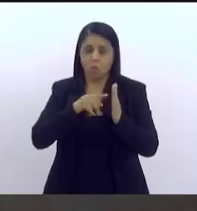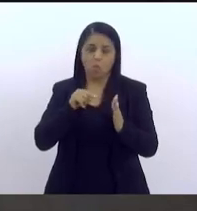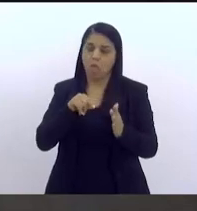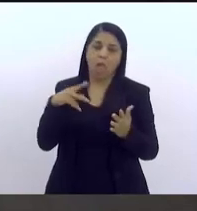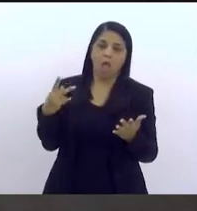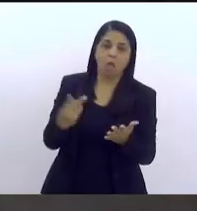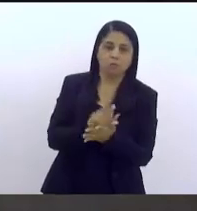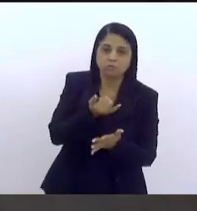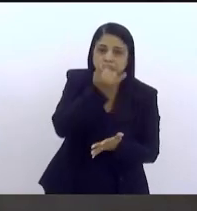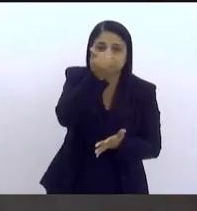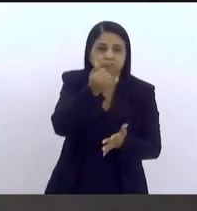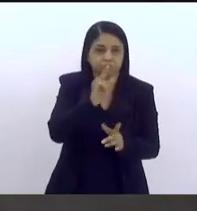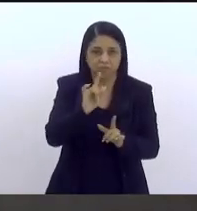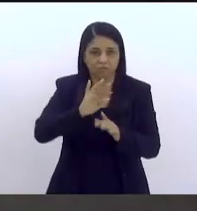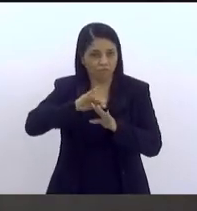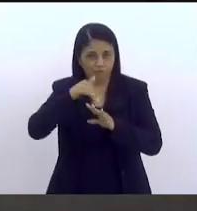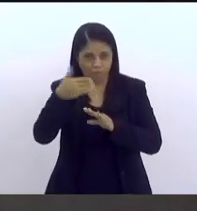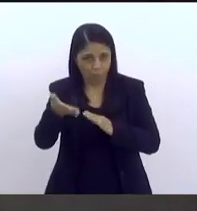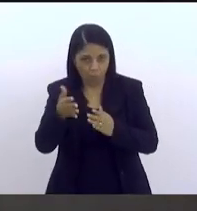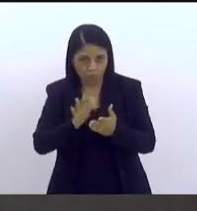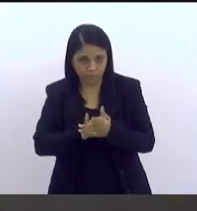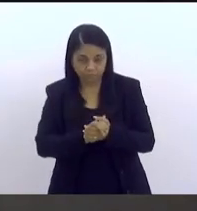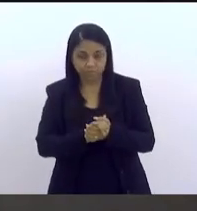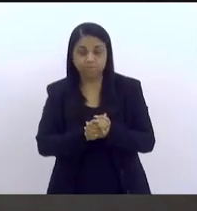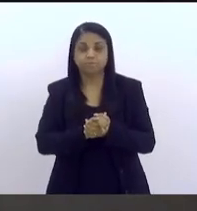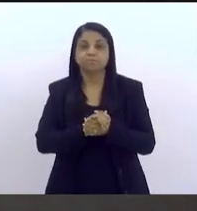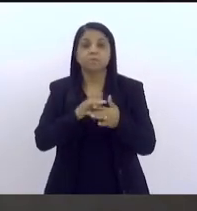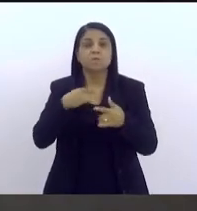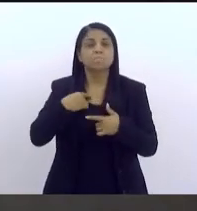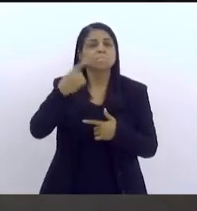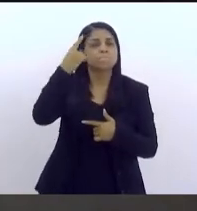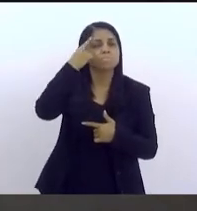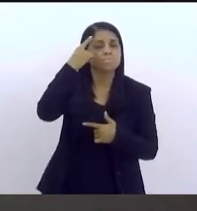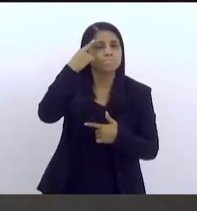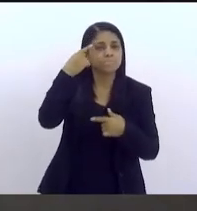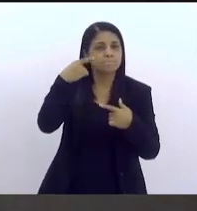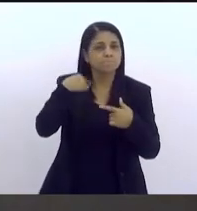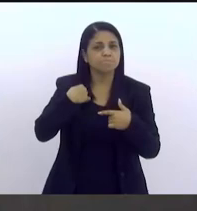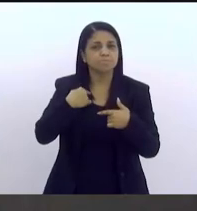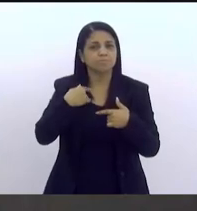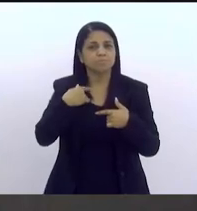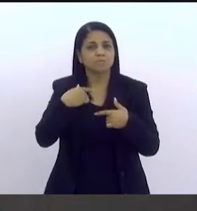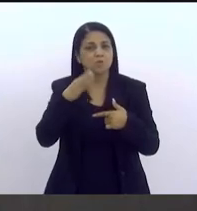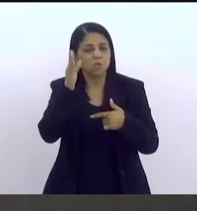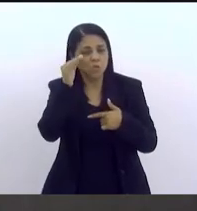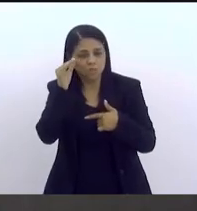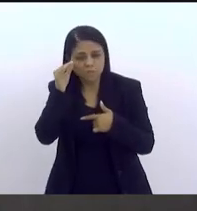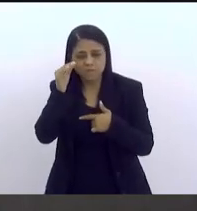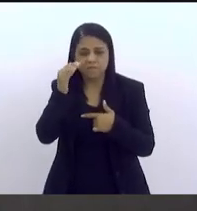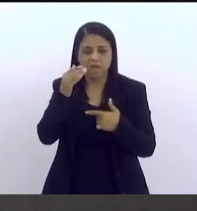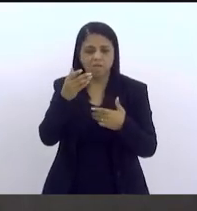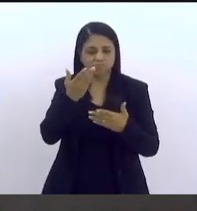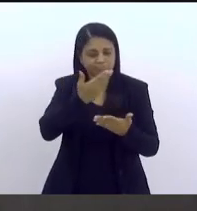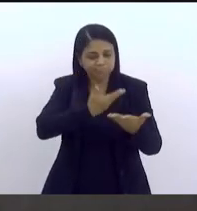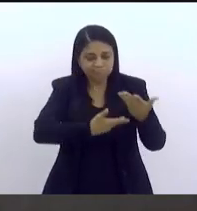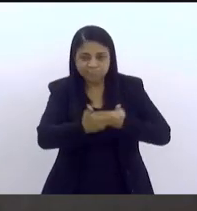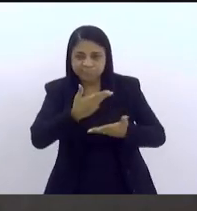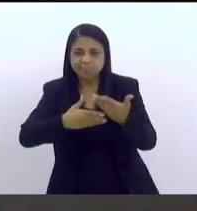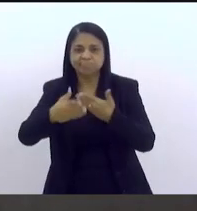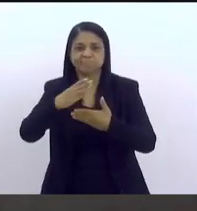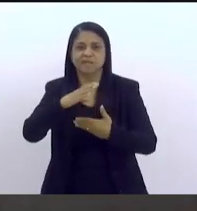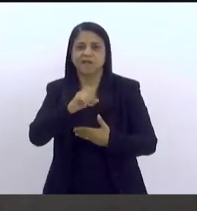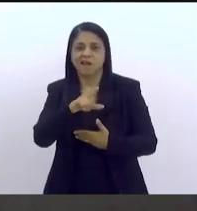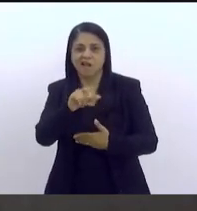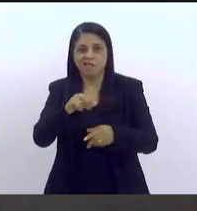de forma externa que a gente precisa observar os atravessamentos de classe de raça de